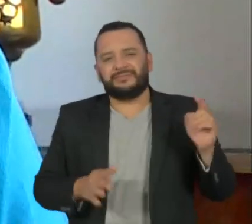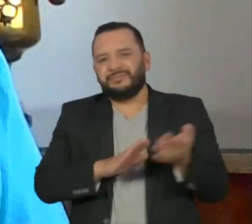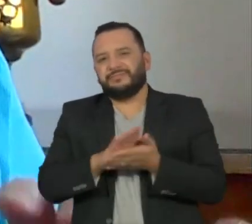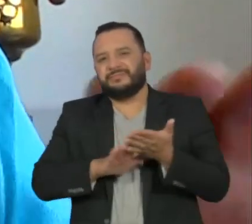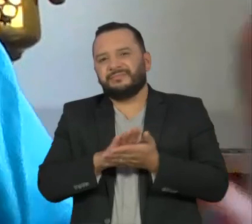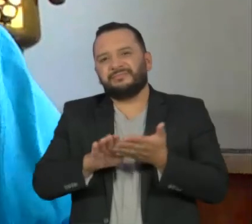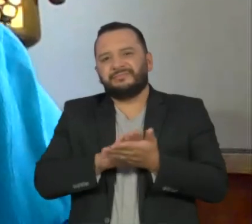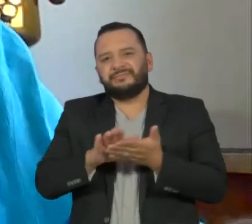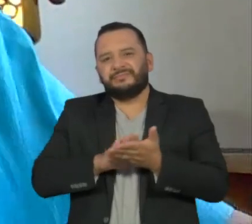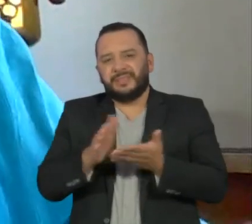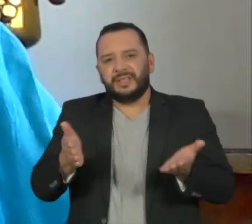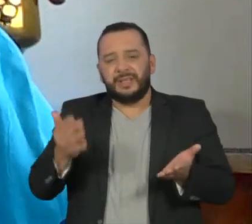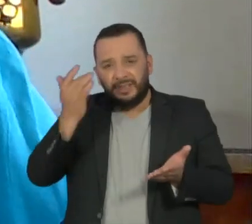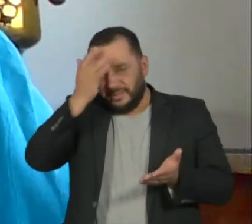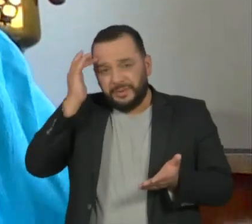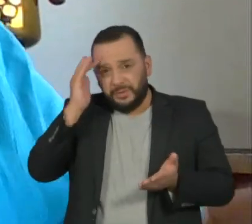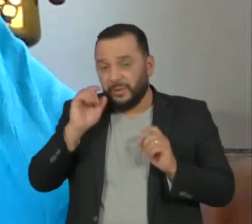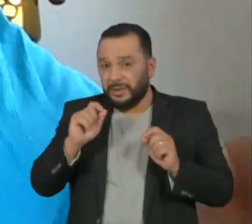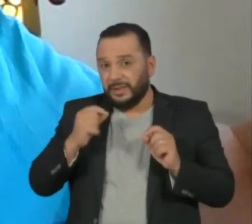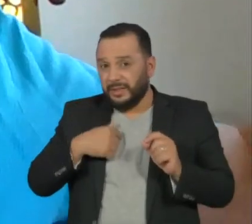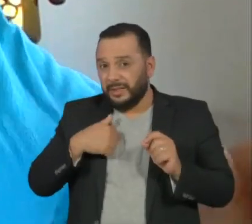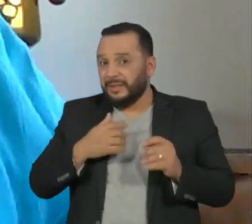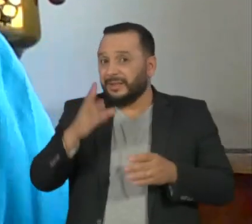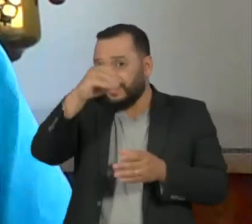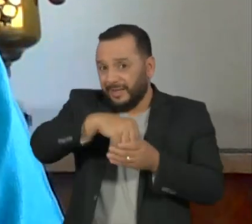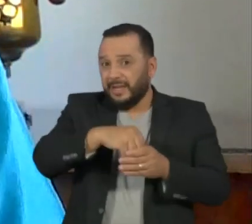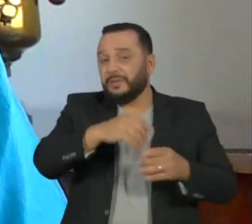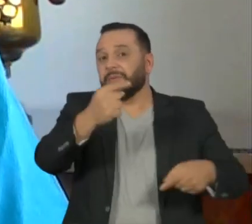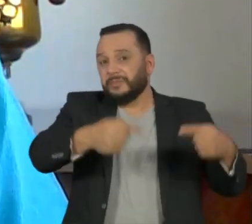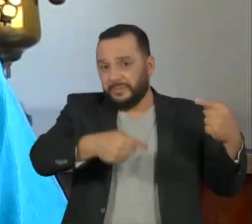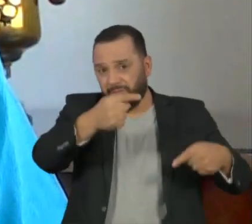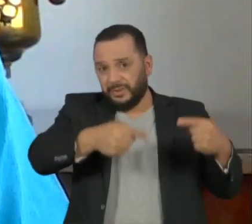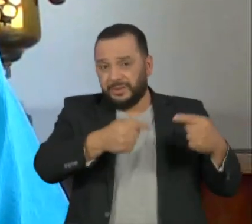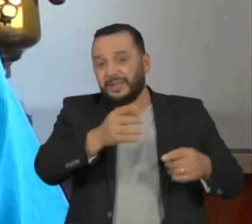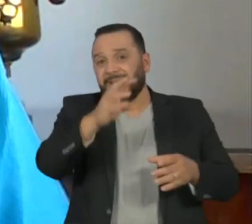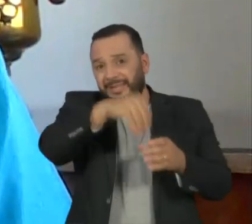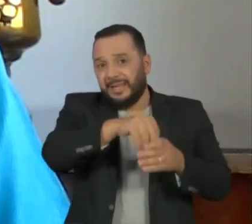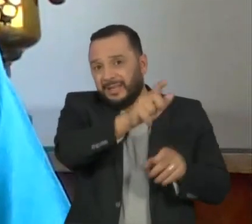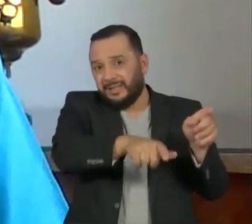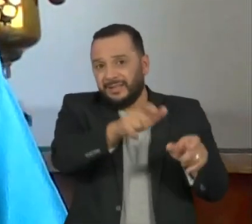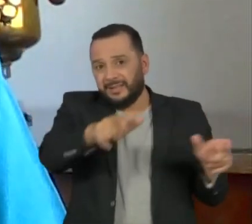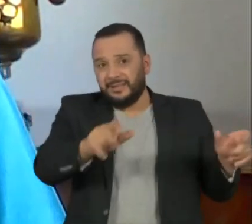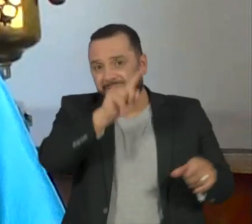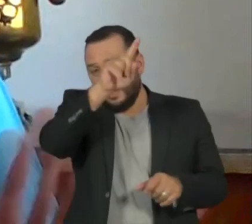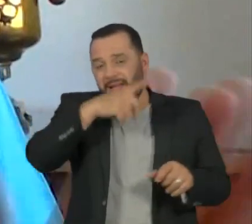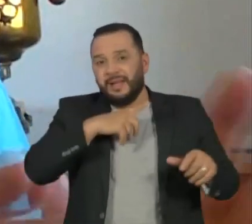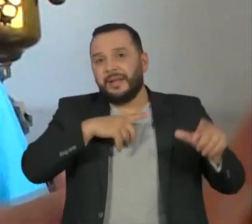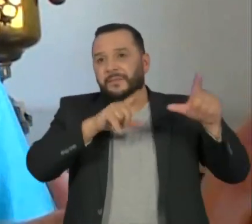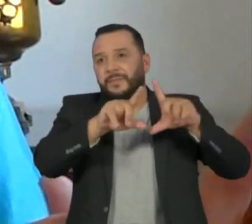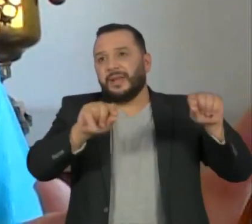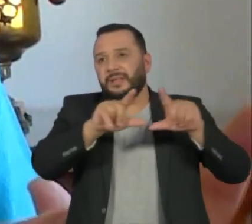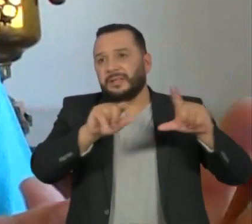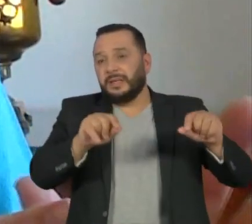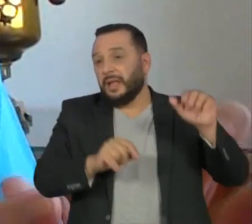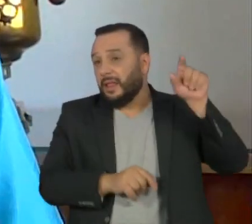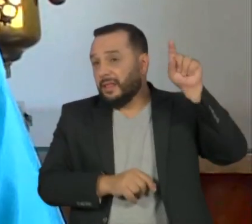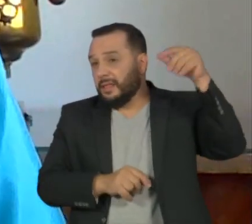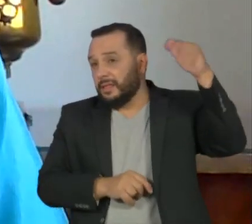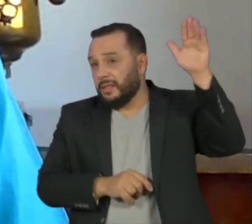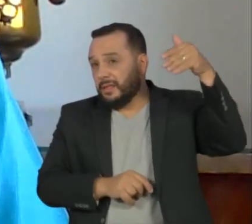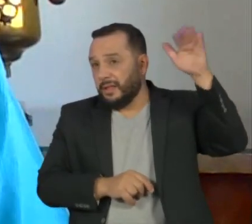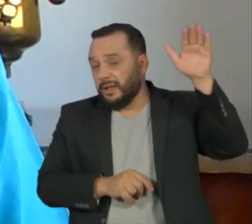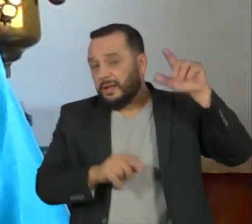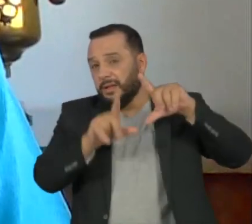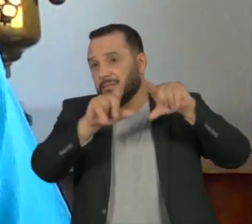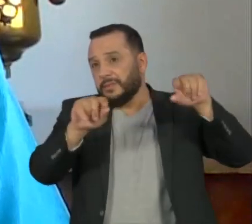dizer, as pessoas do governo, as pessoas lá de Brasília, como nós falamos, são as pessoas lá de Brasília.